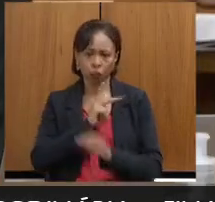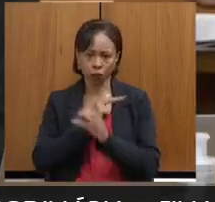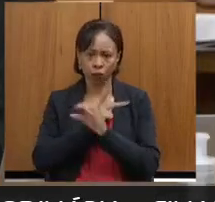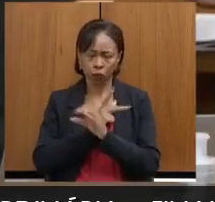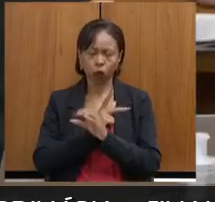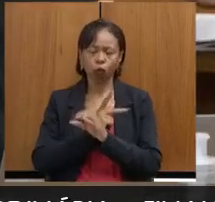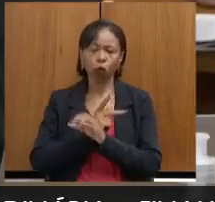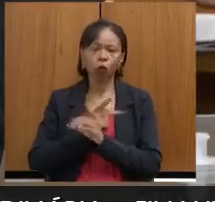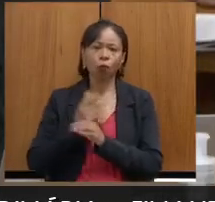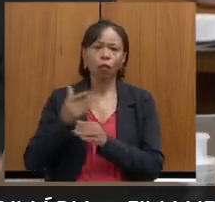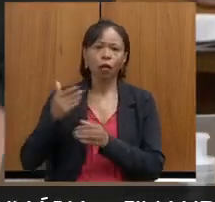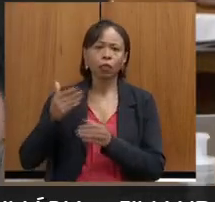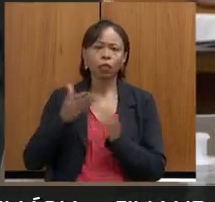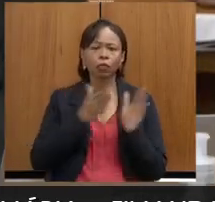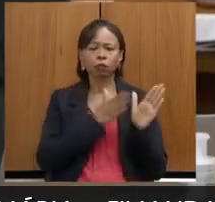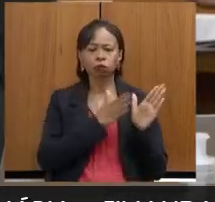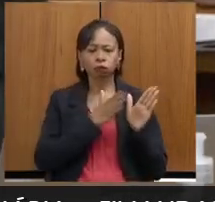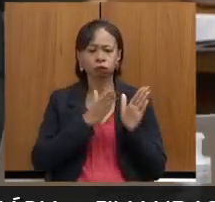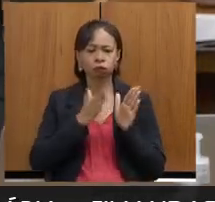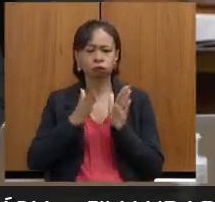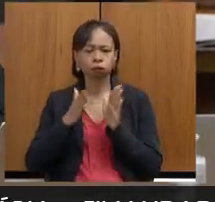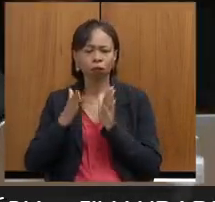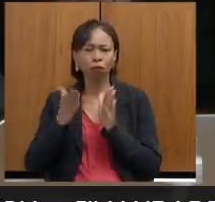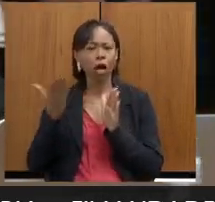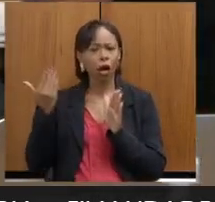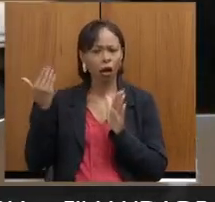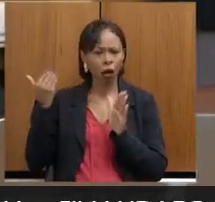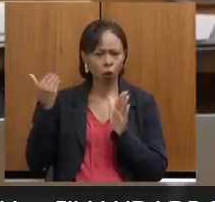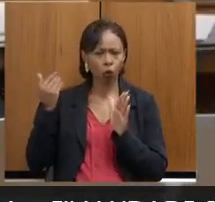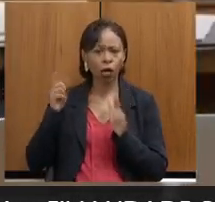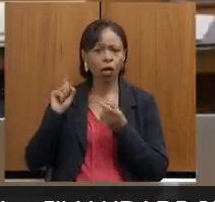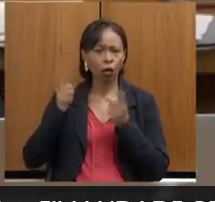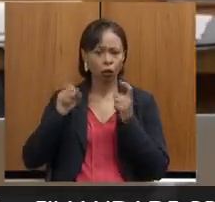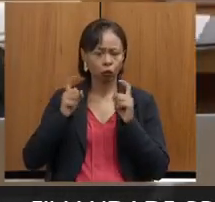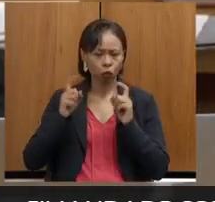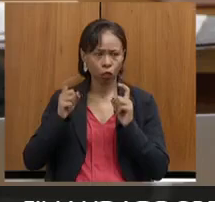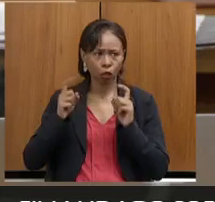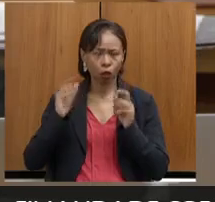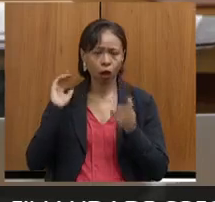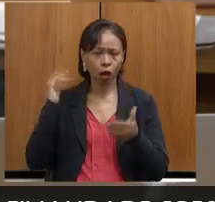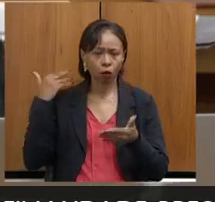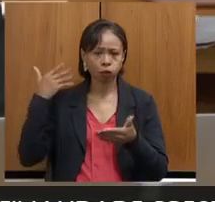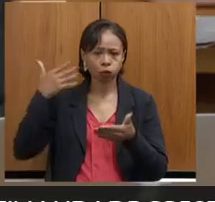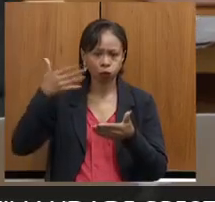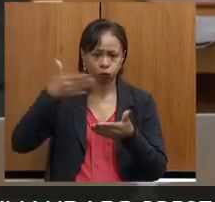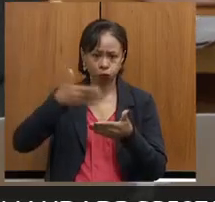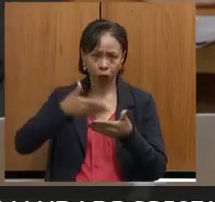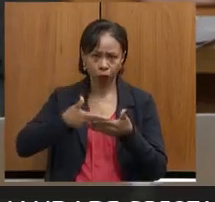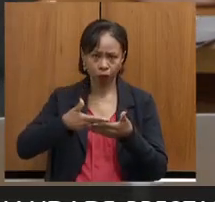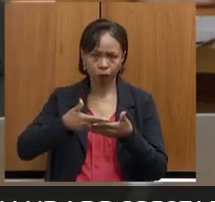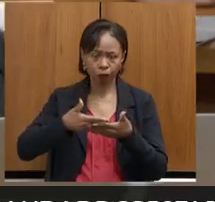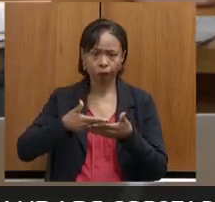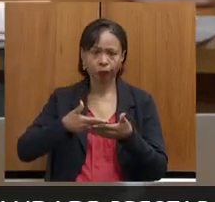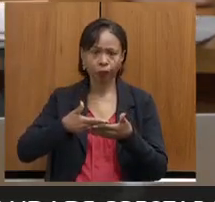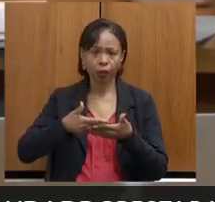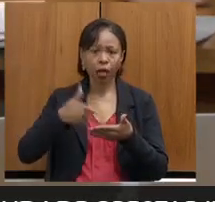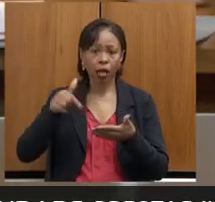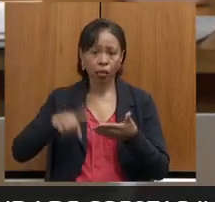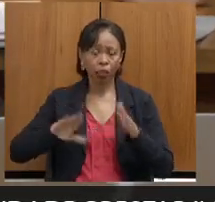deixei desde a última reunião que tivemos aqui nesta casa e